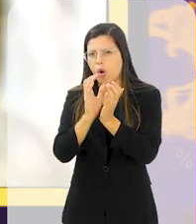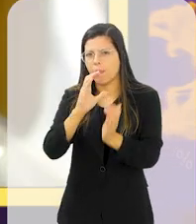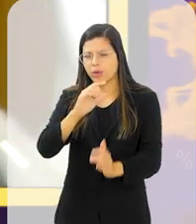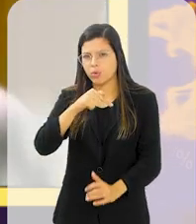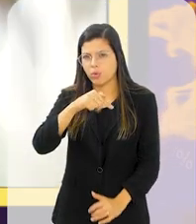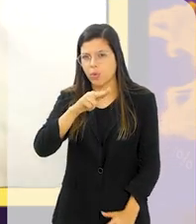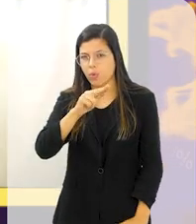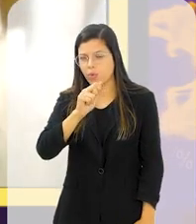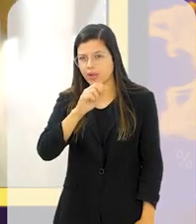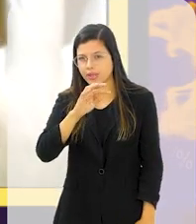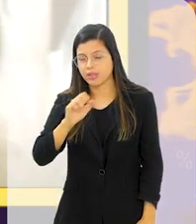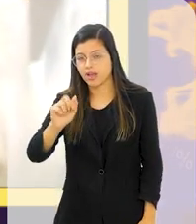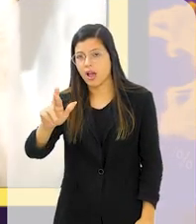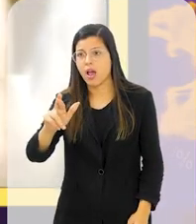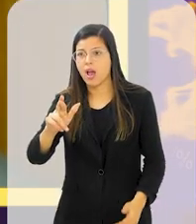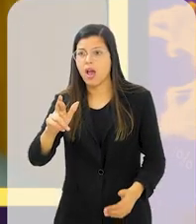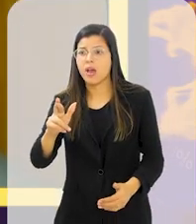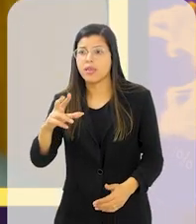teve 2 técnicos